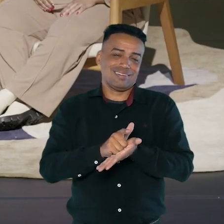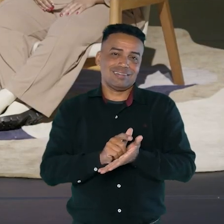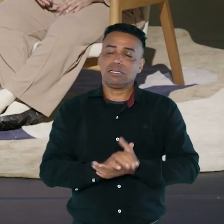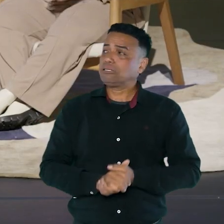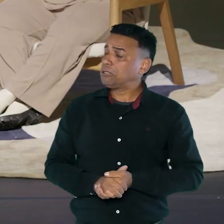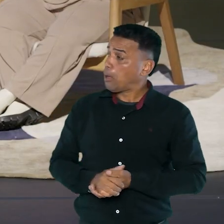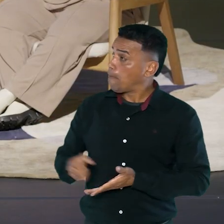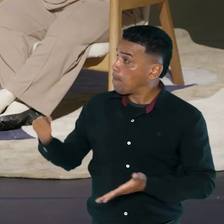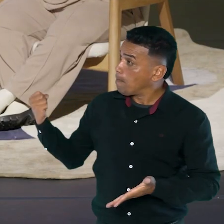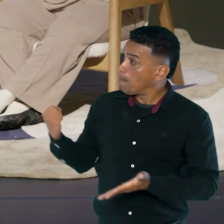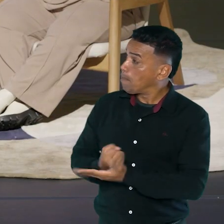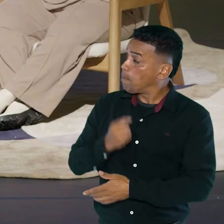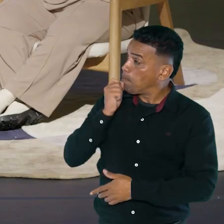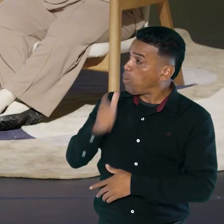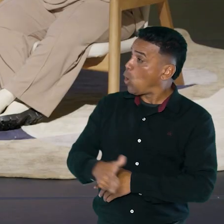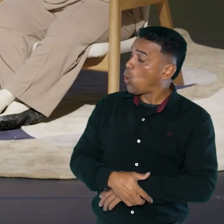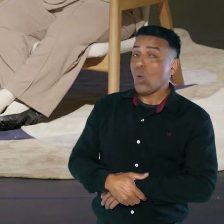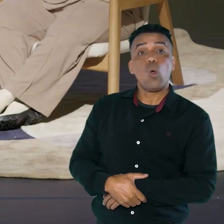Porra!